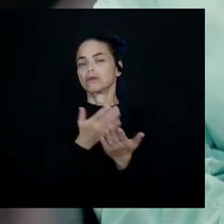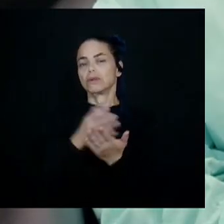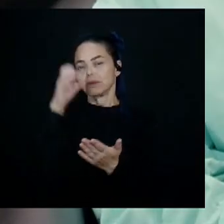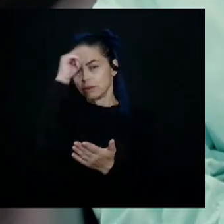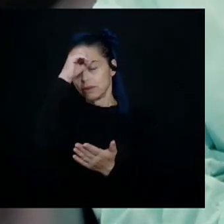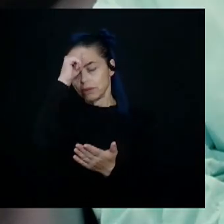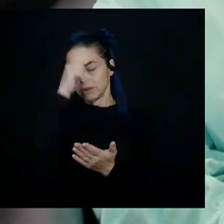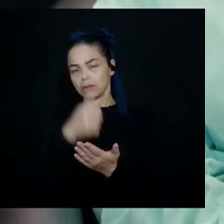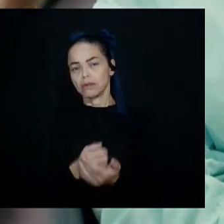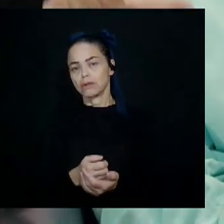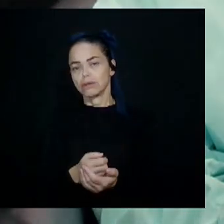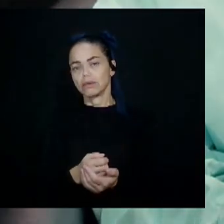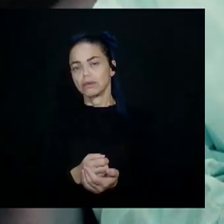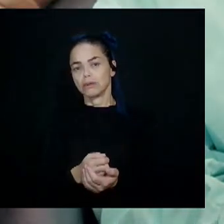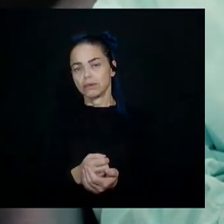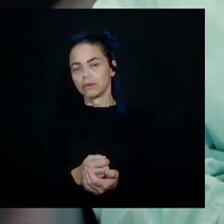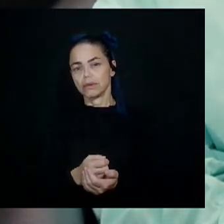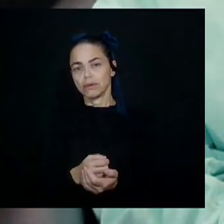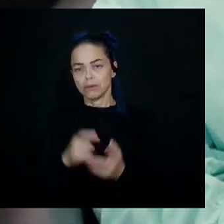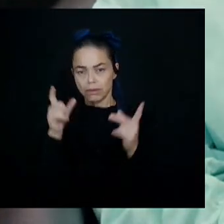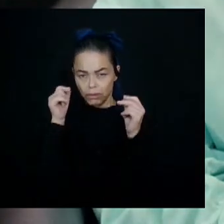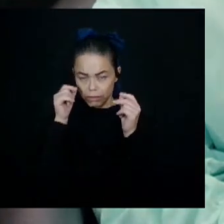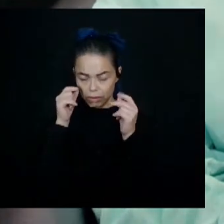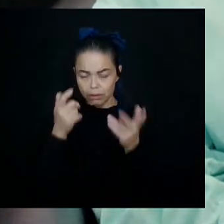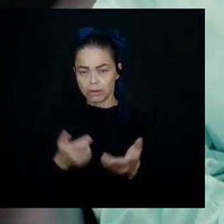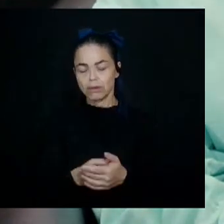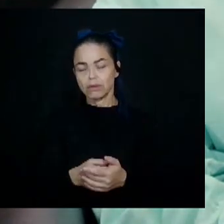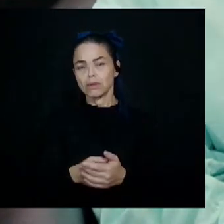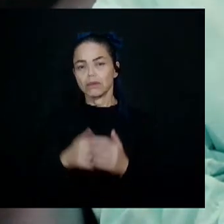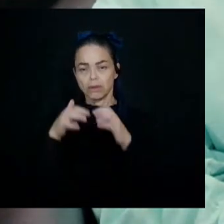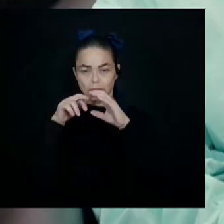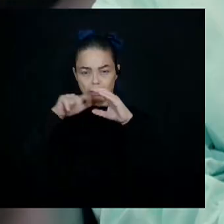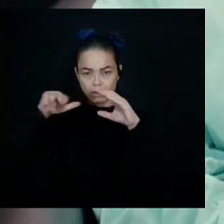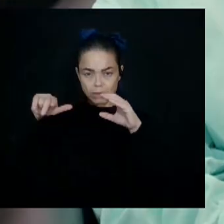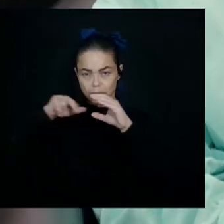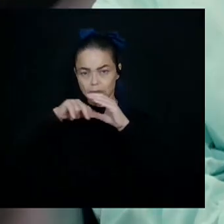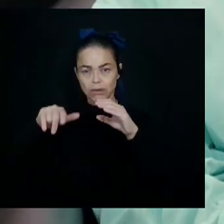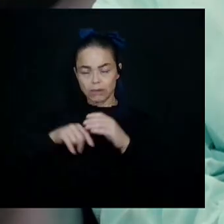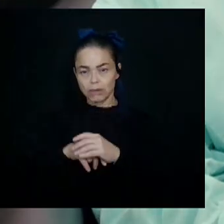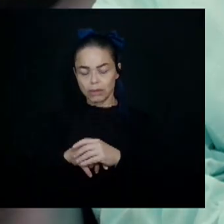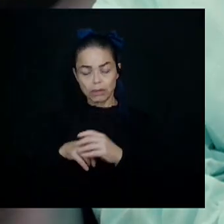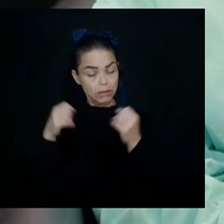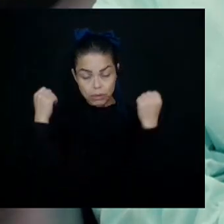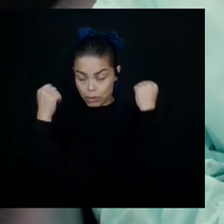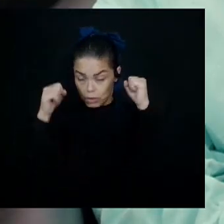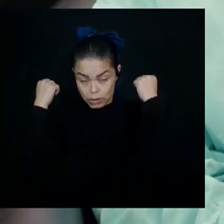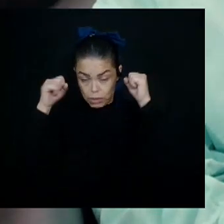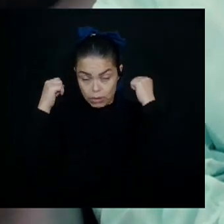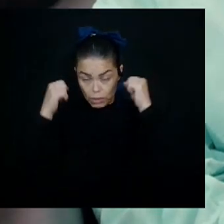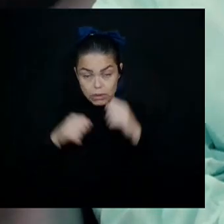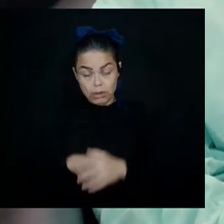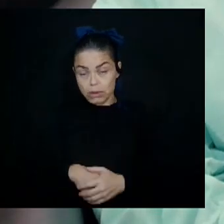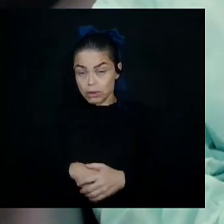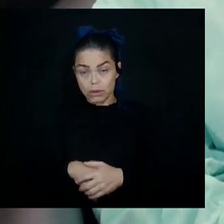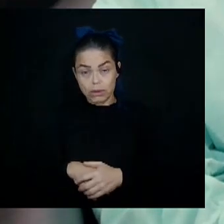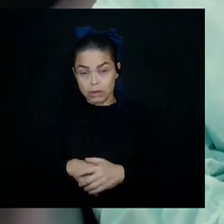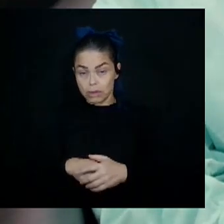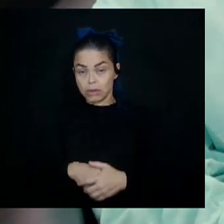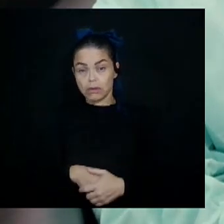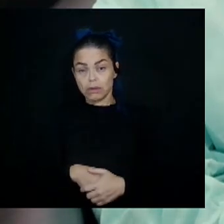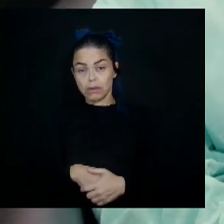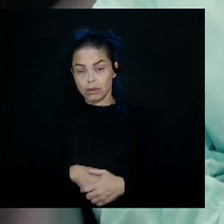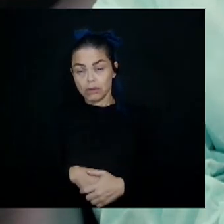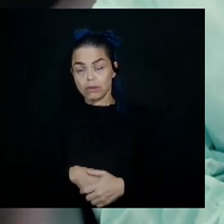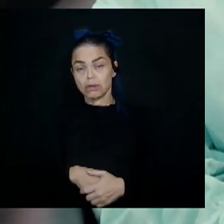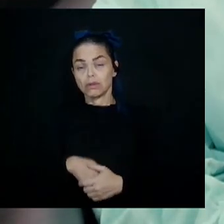não dorme. O que é neurodivergente, já fica mais agitada. Então, são situações